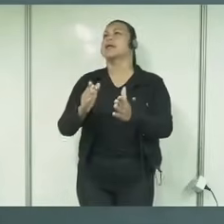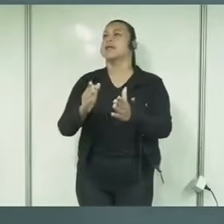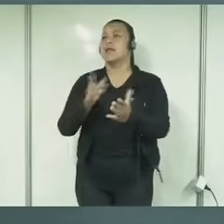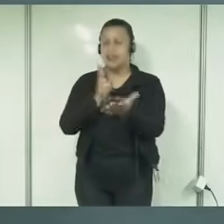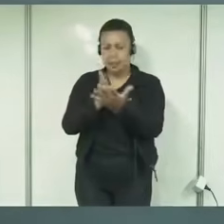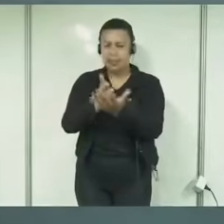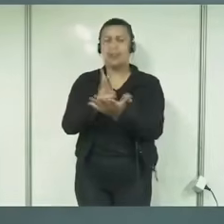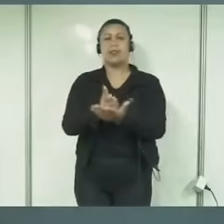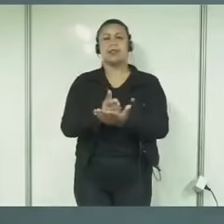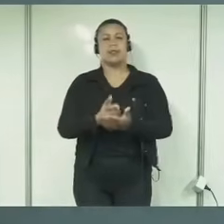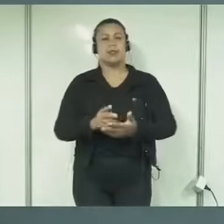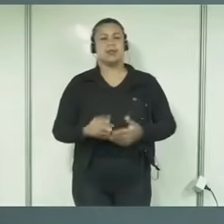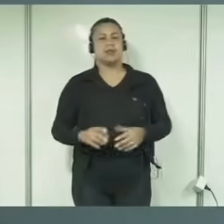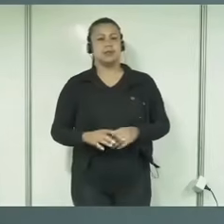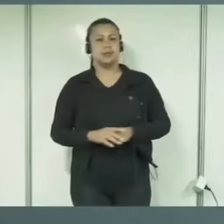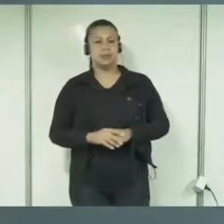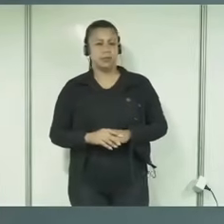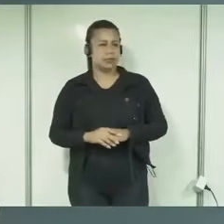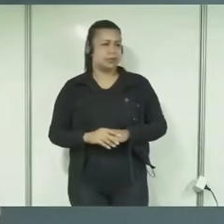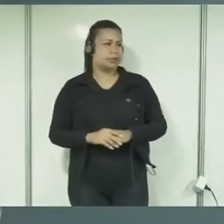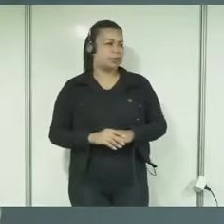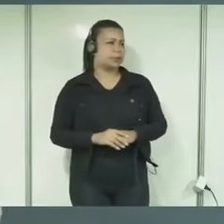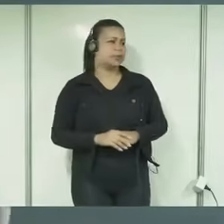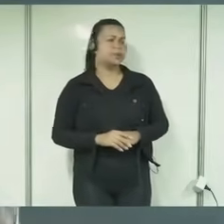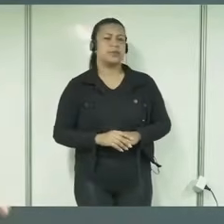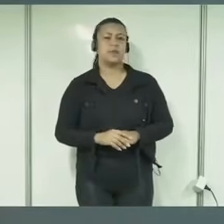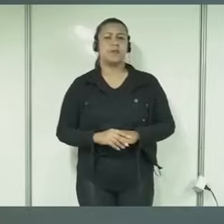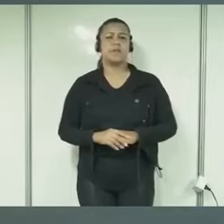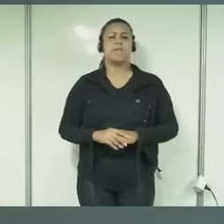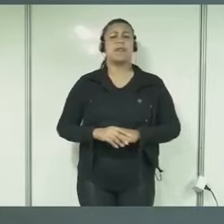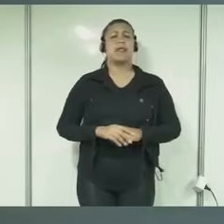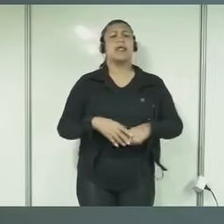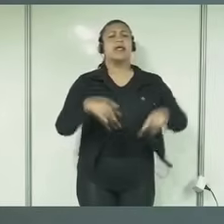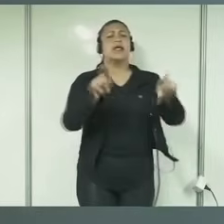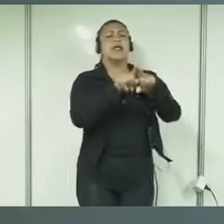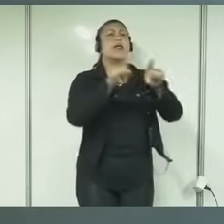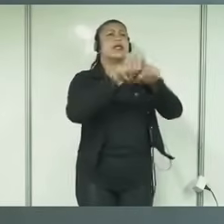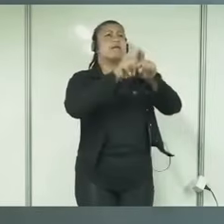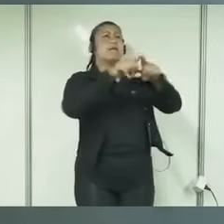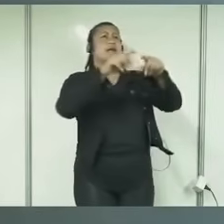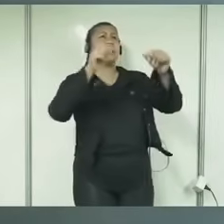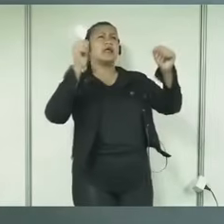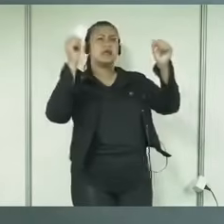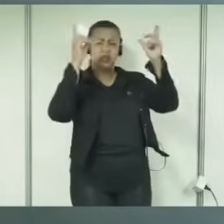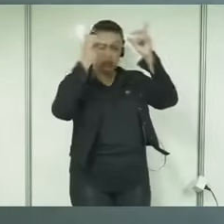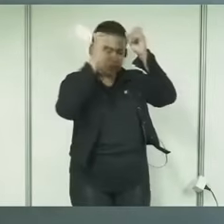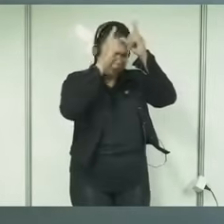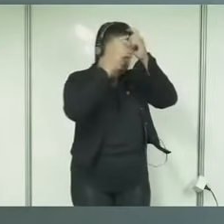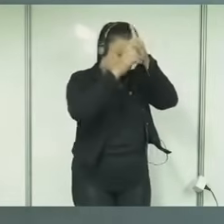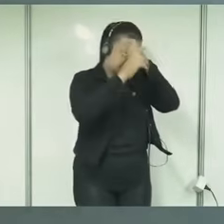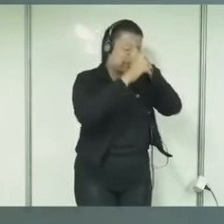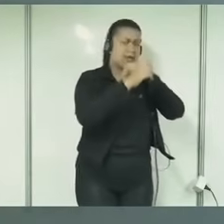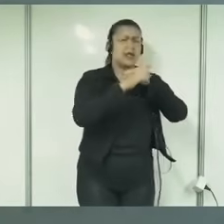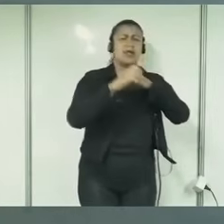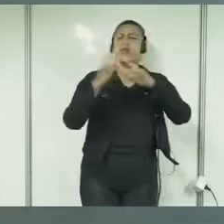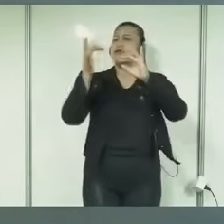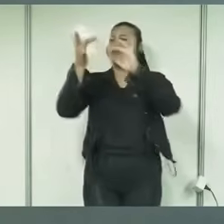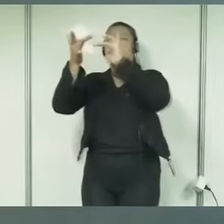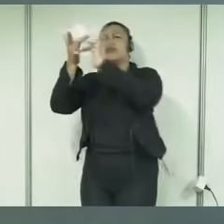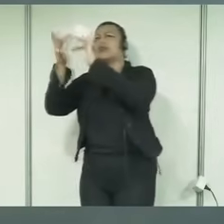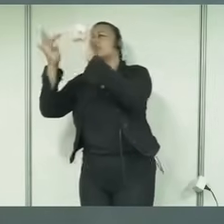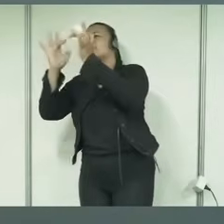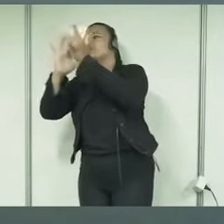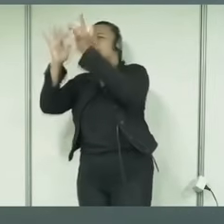Vamos lá, aqui ó. E diante da tempestade, diante das ondas fortes, Ele está conosco para